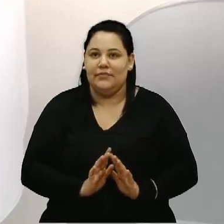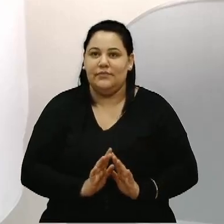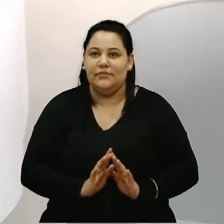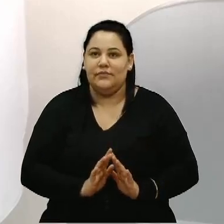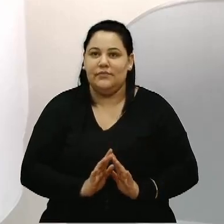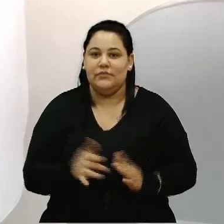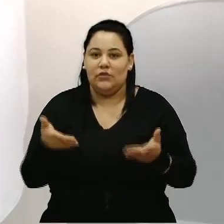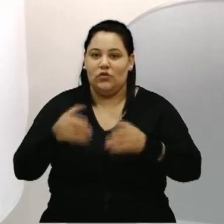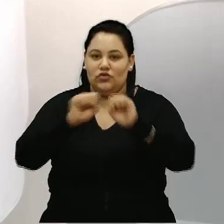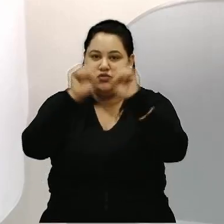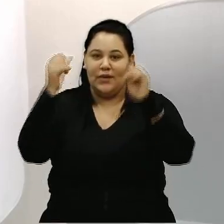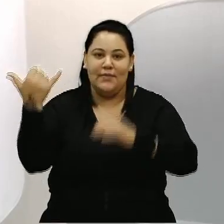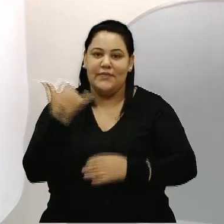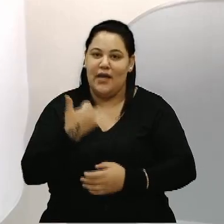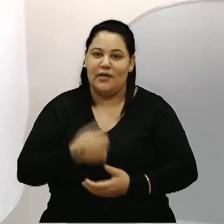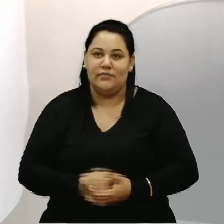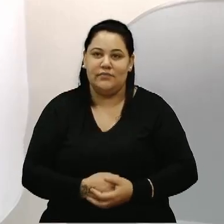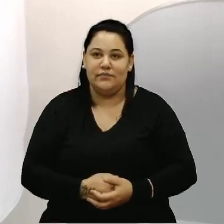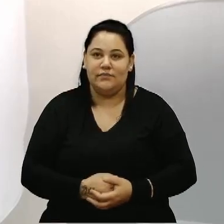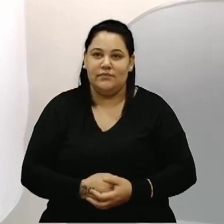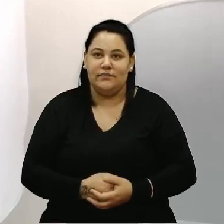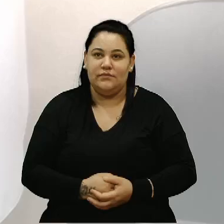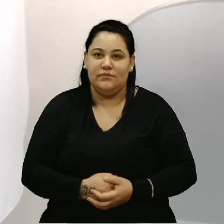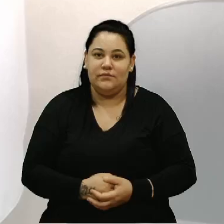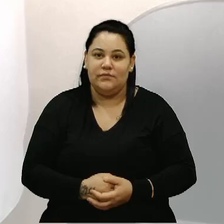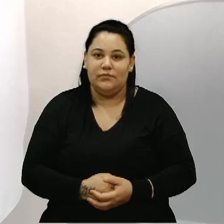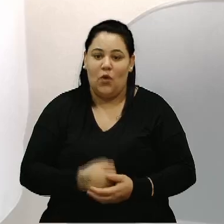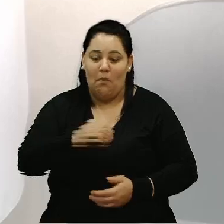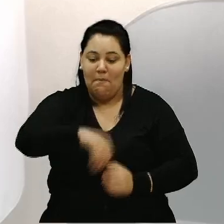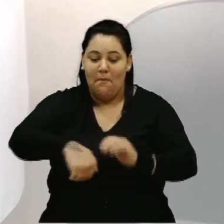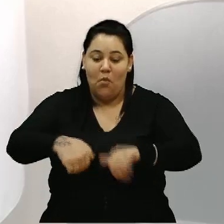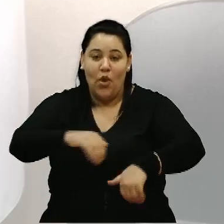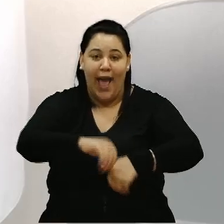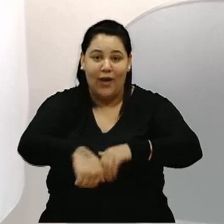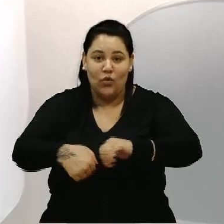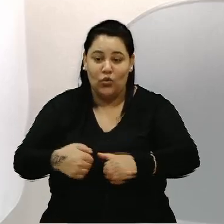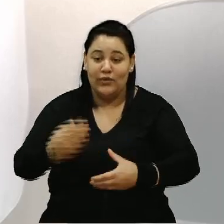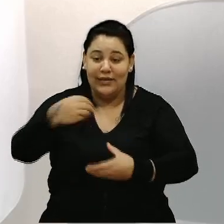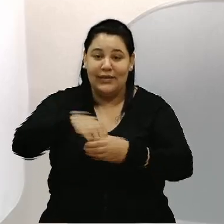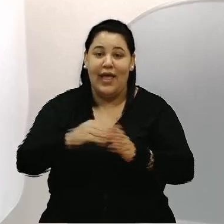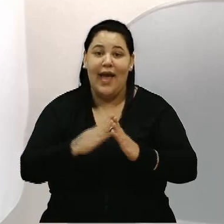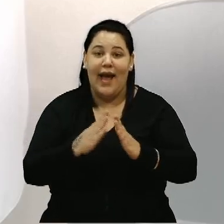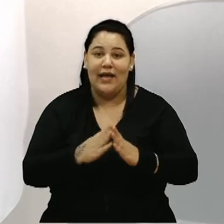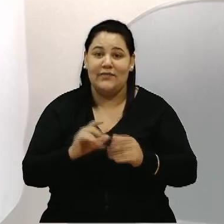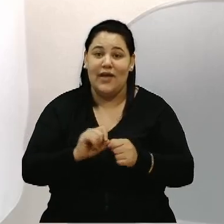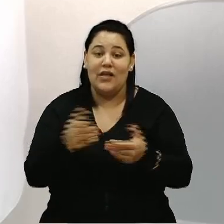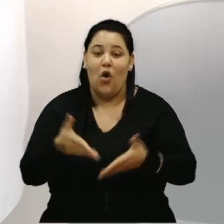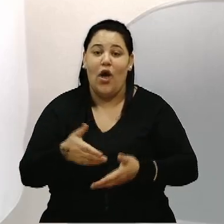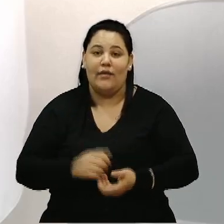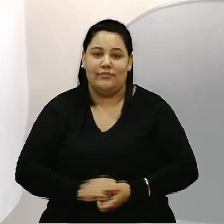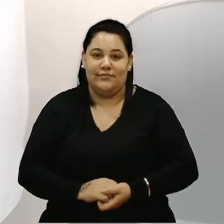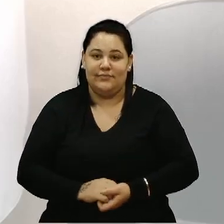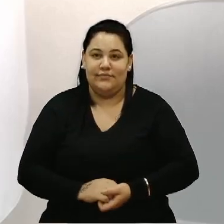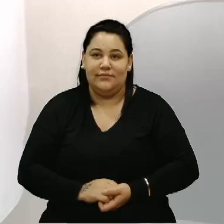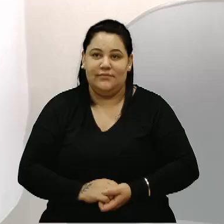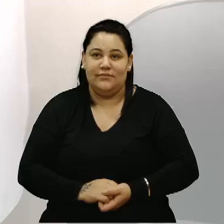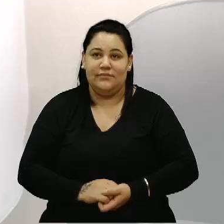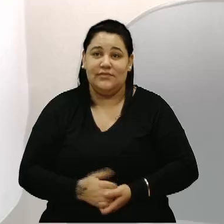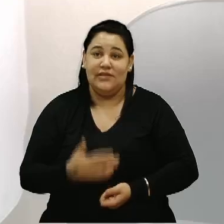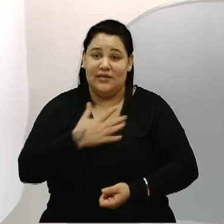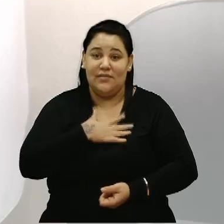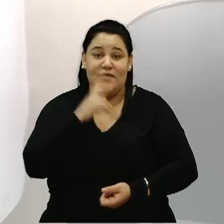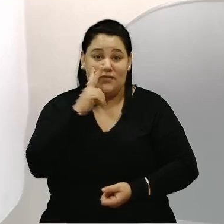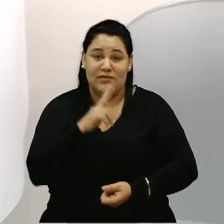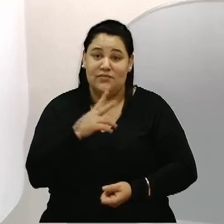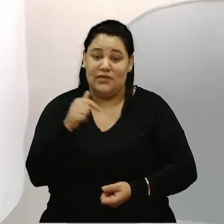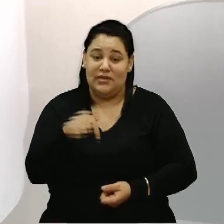manhã o tamanho do buraco que estão cavando dentro daquelas casas agora. Né? E na minha visão aqui,